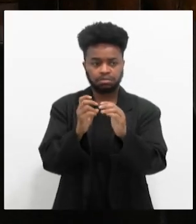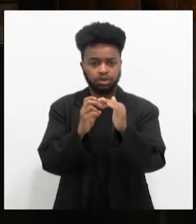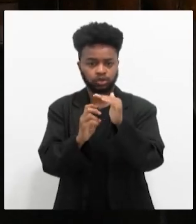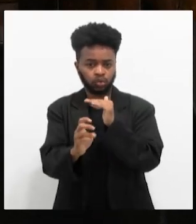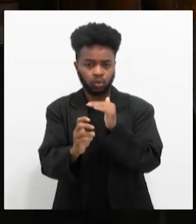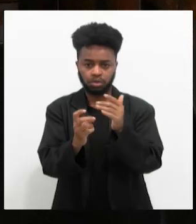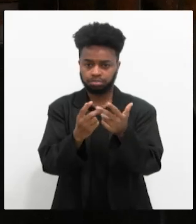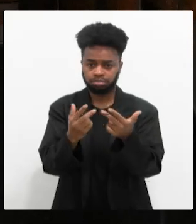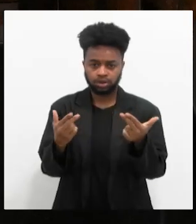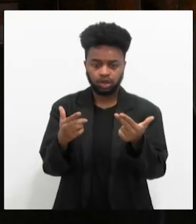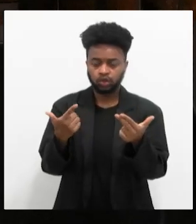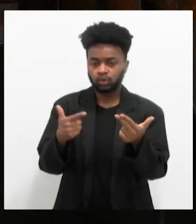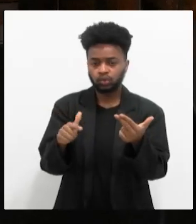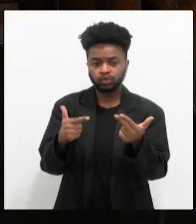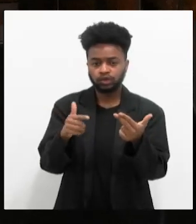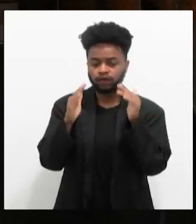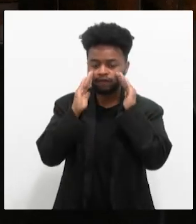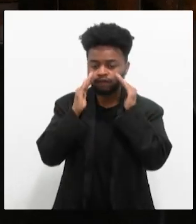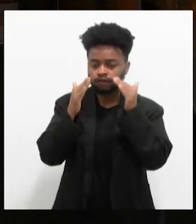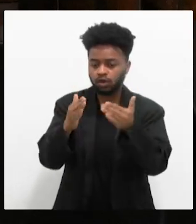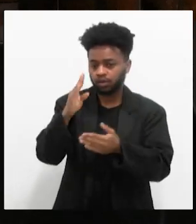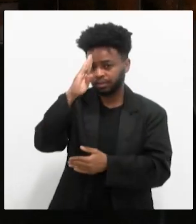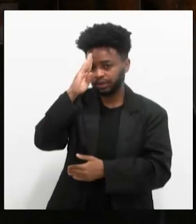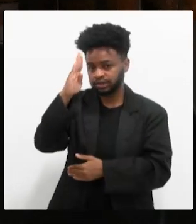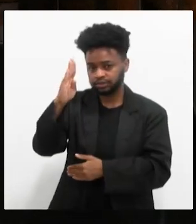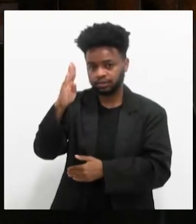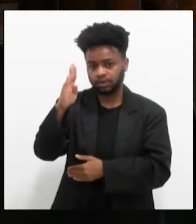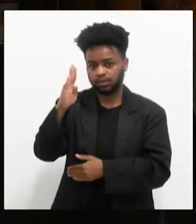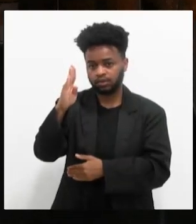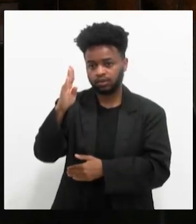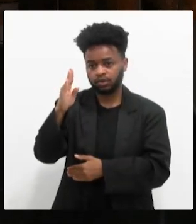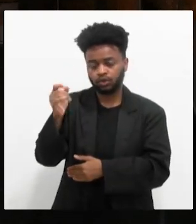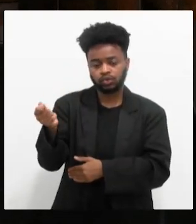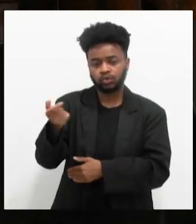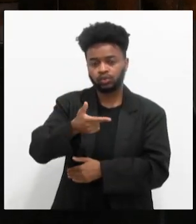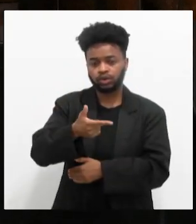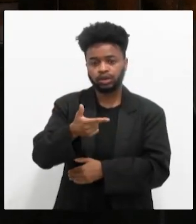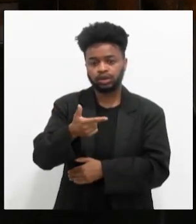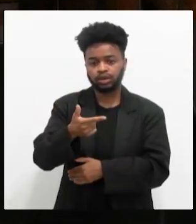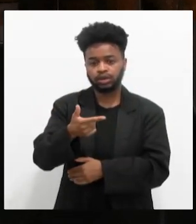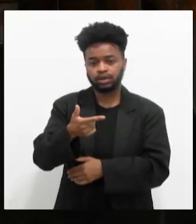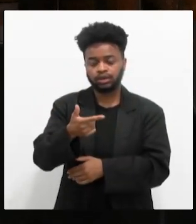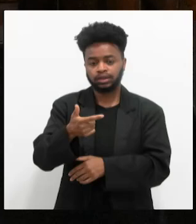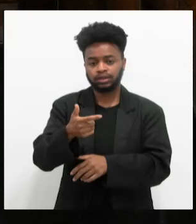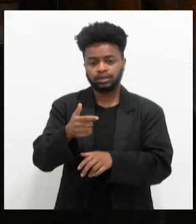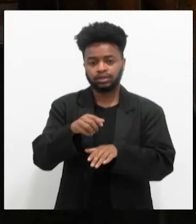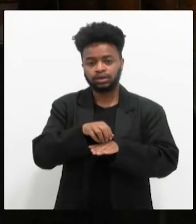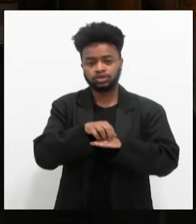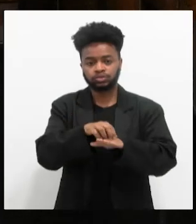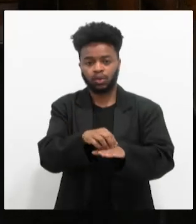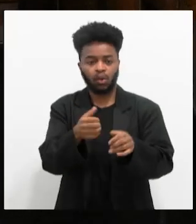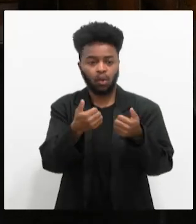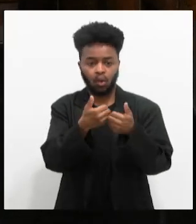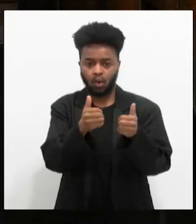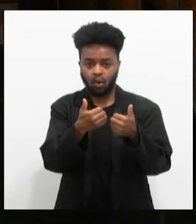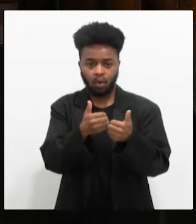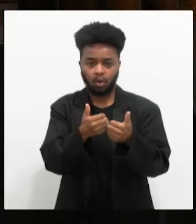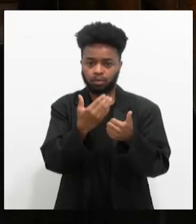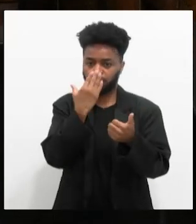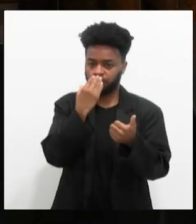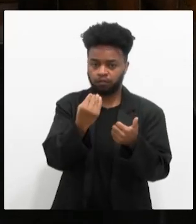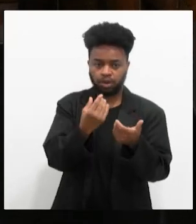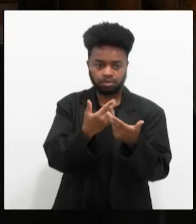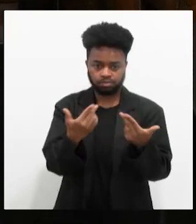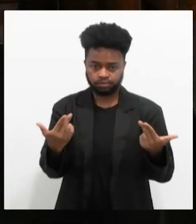não tem a prioridade que tem o transporte sobre pneus. Nós temos